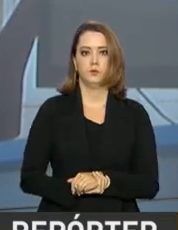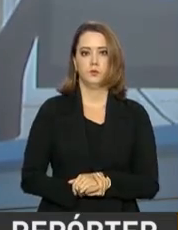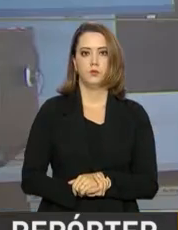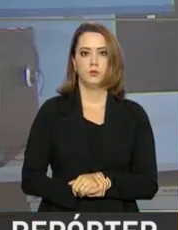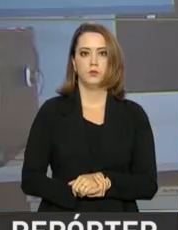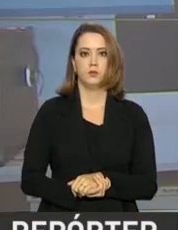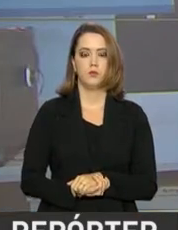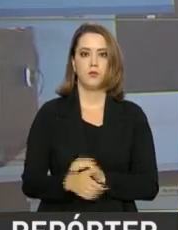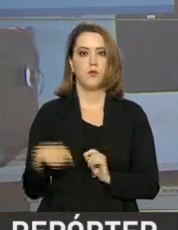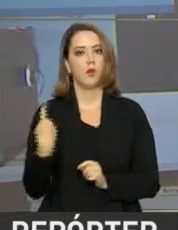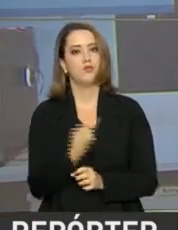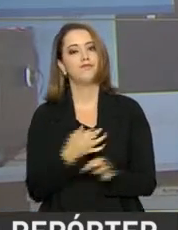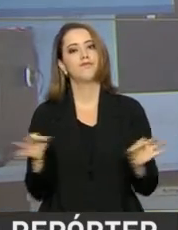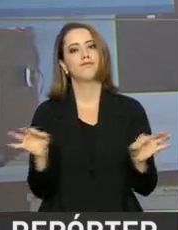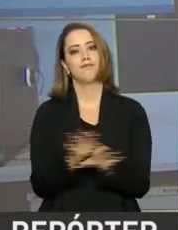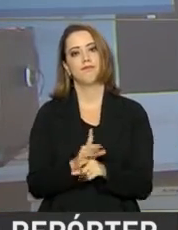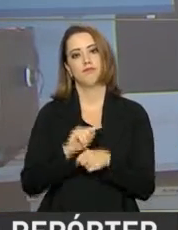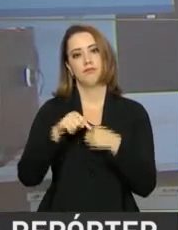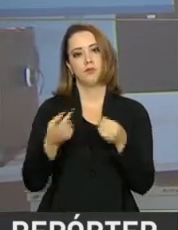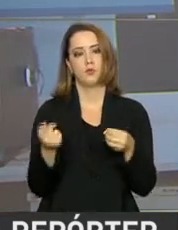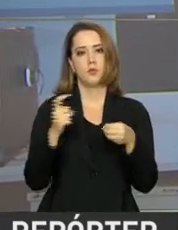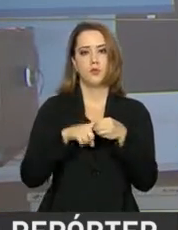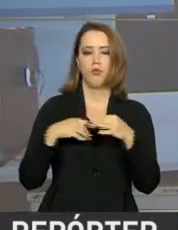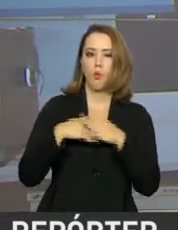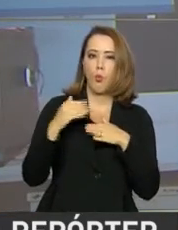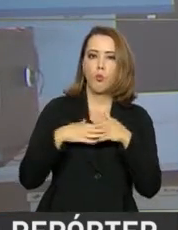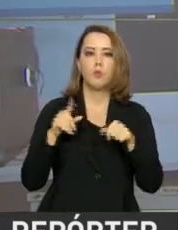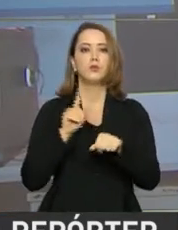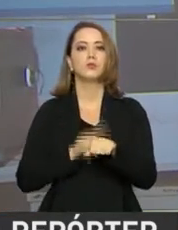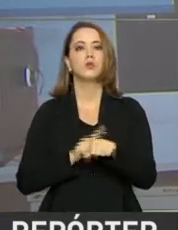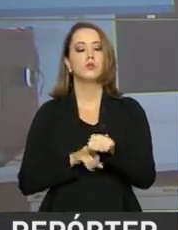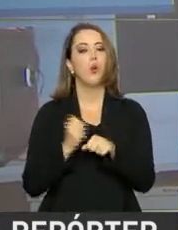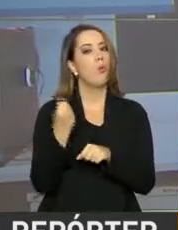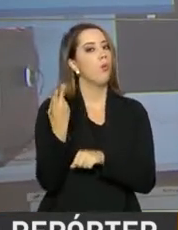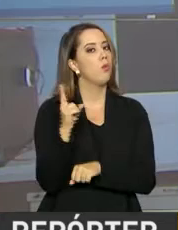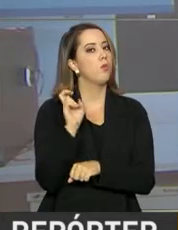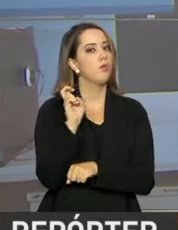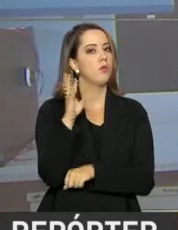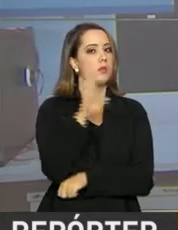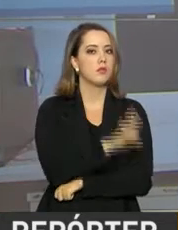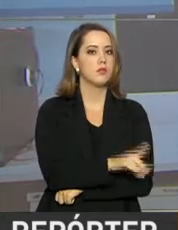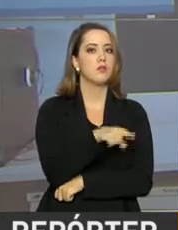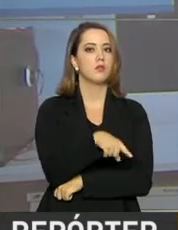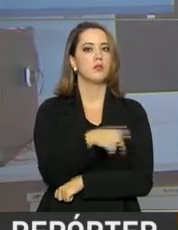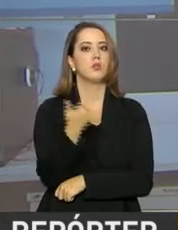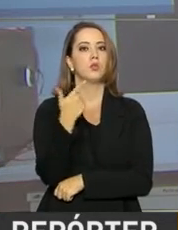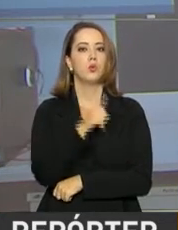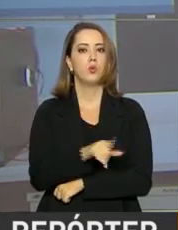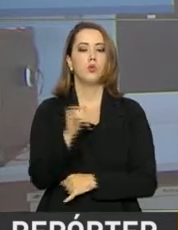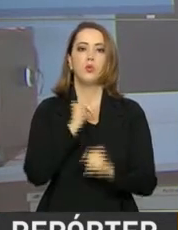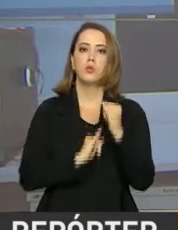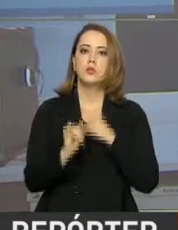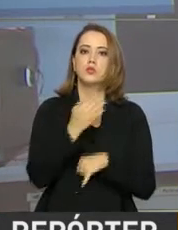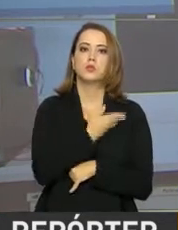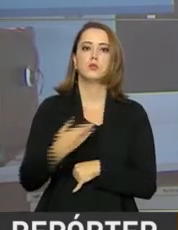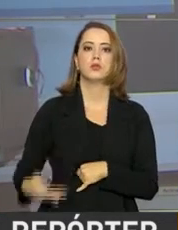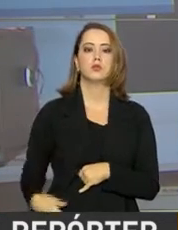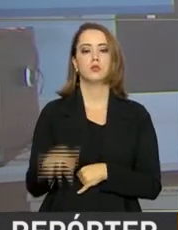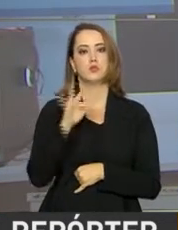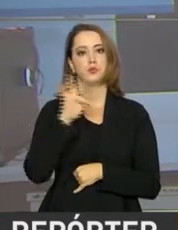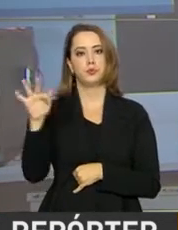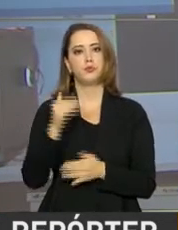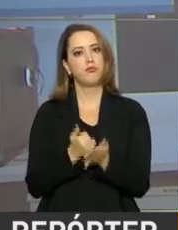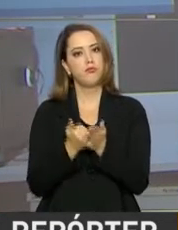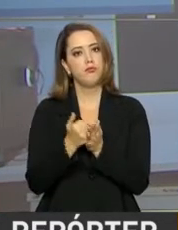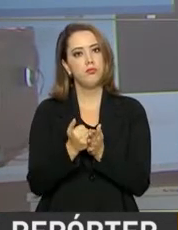rio2016.com. E nós ficamos por aqui, voltamos a qualquer momento ou às 5 da tarde com outras informações do governo federal.